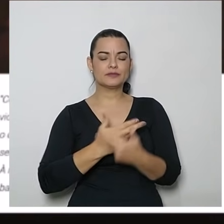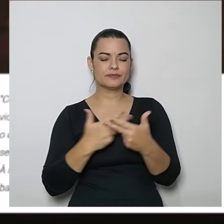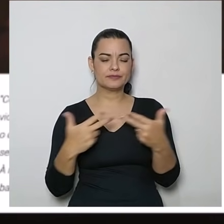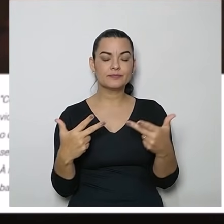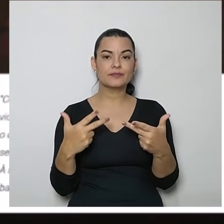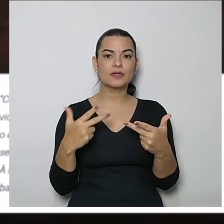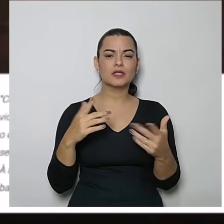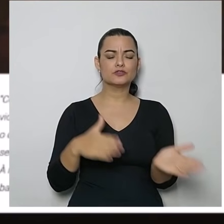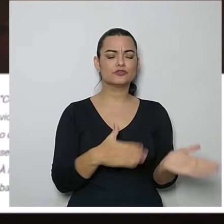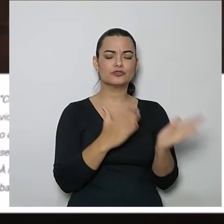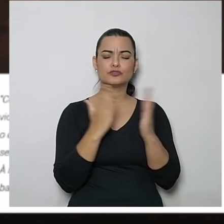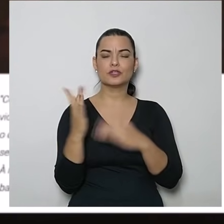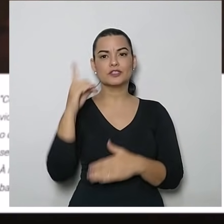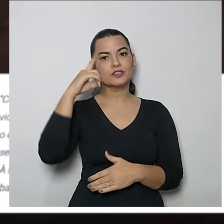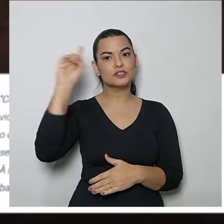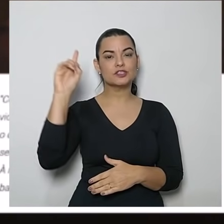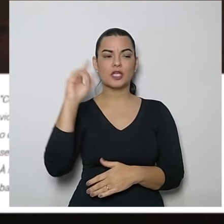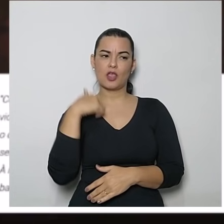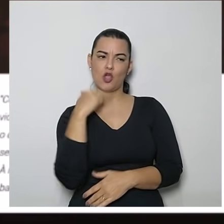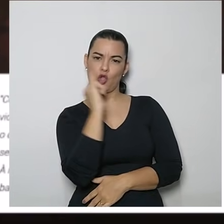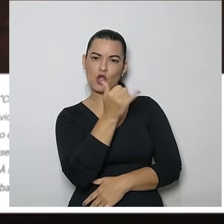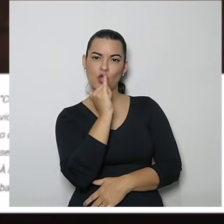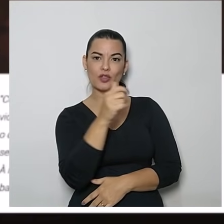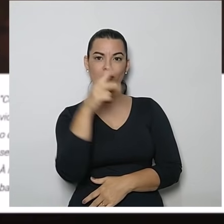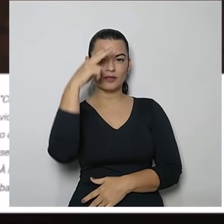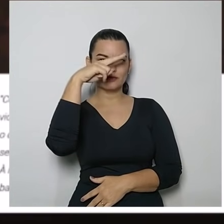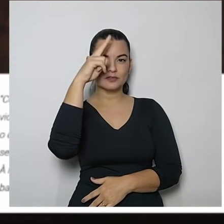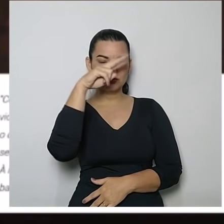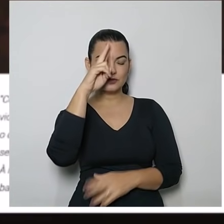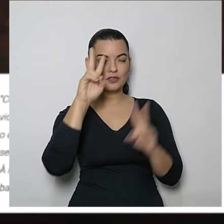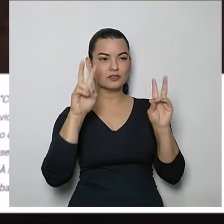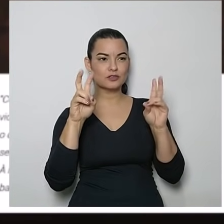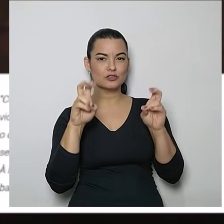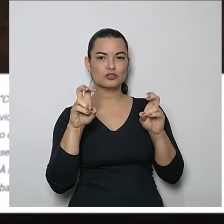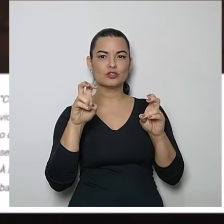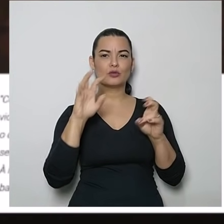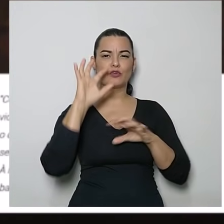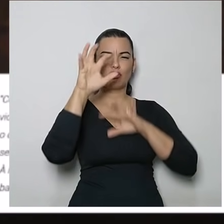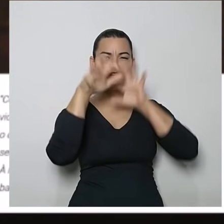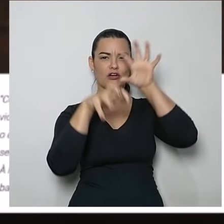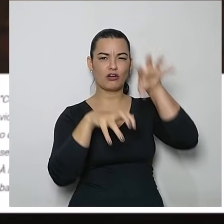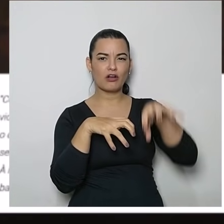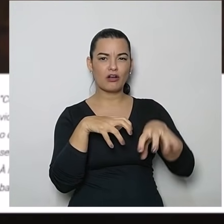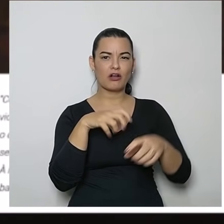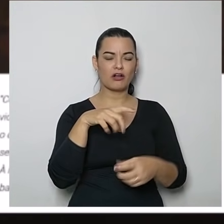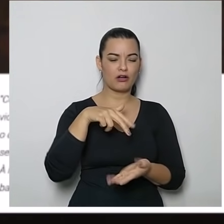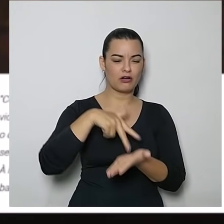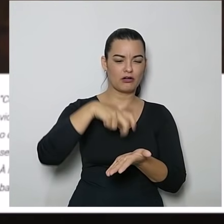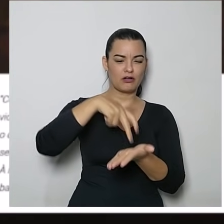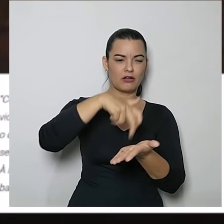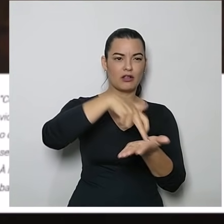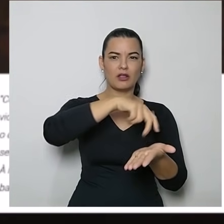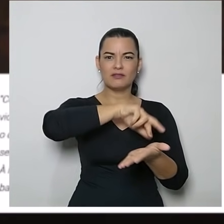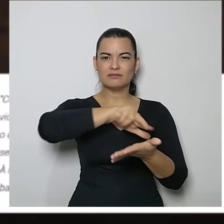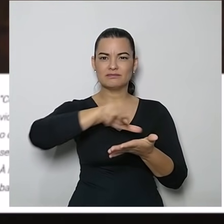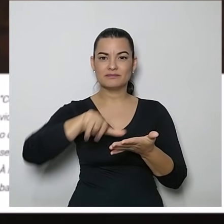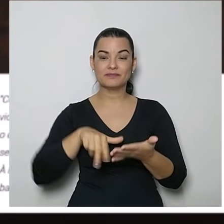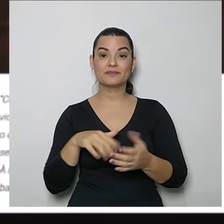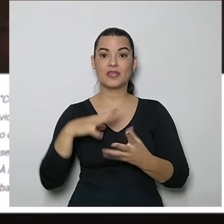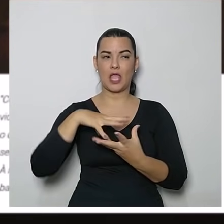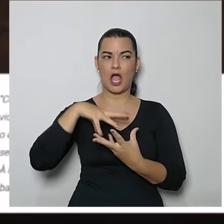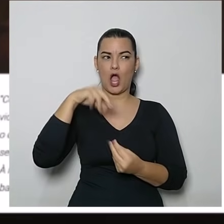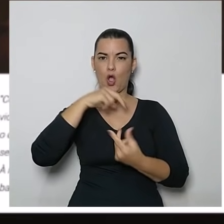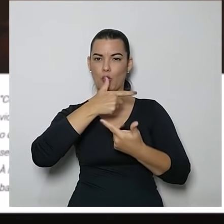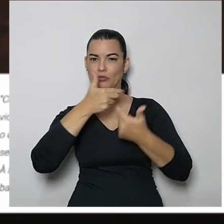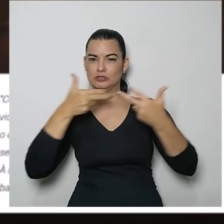dia, contava-lhes histórias de lobisomem, mula sem cabeça, saci pererê e almas de outro mundo. À